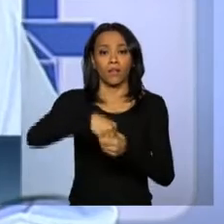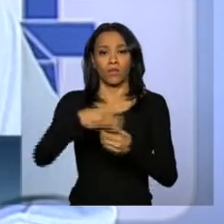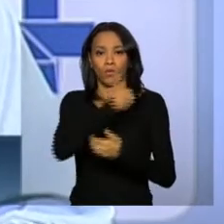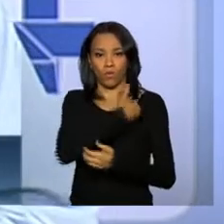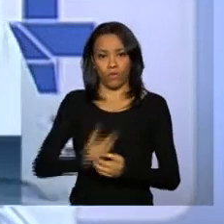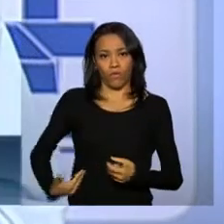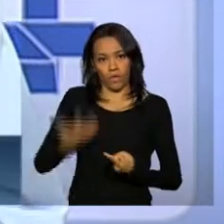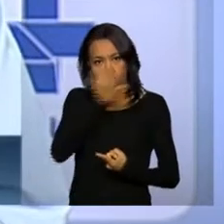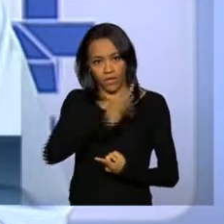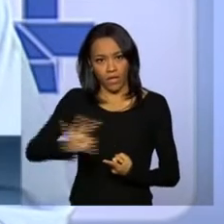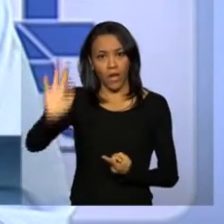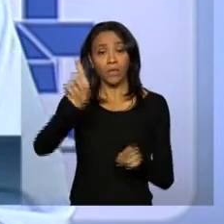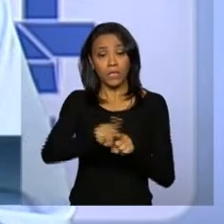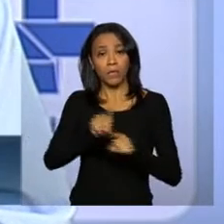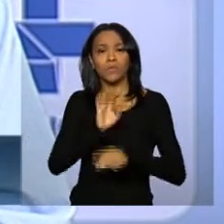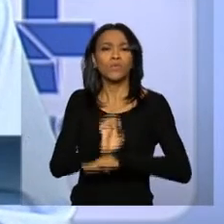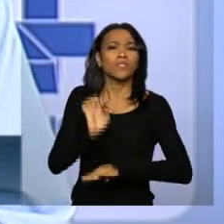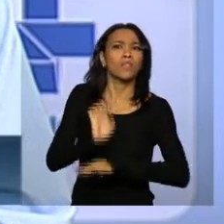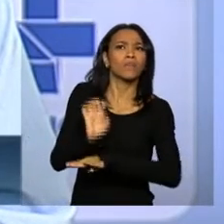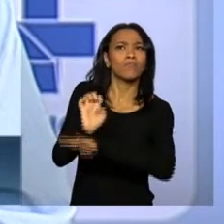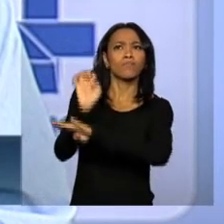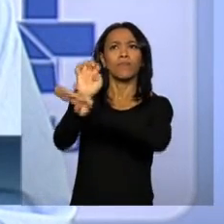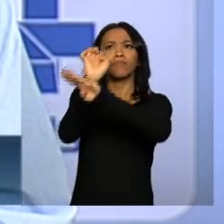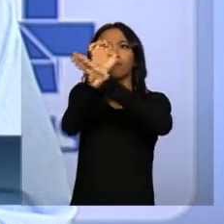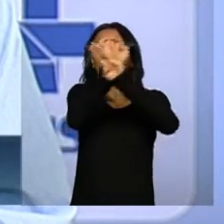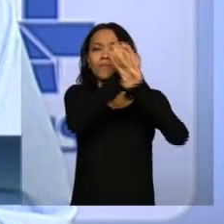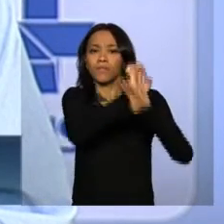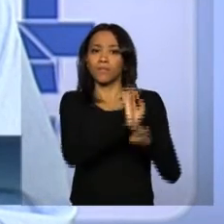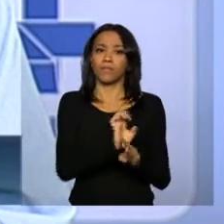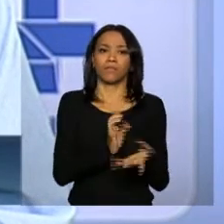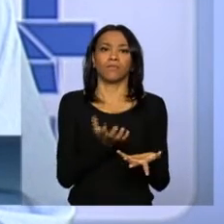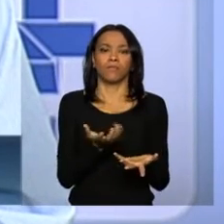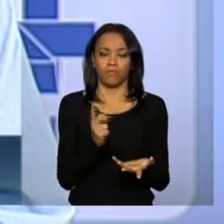com as outras esferas de governo,